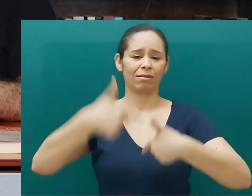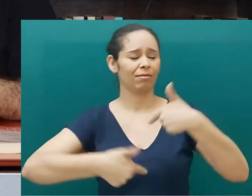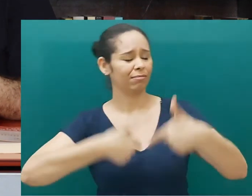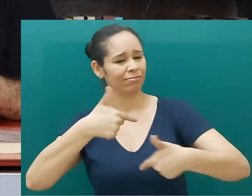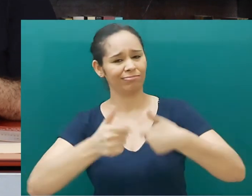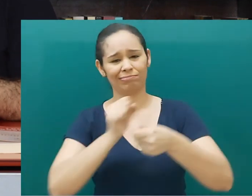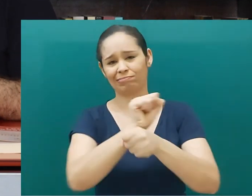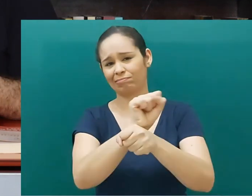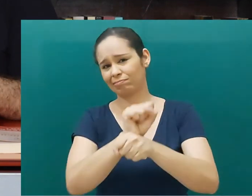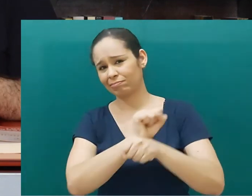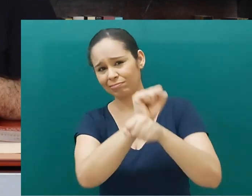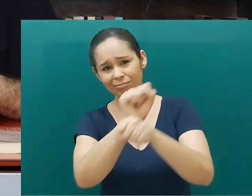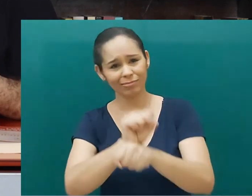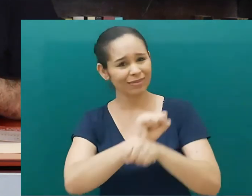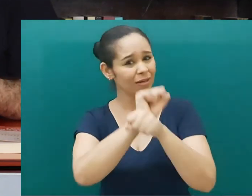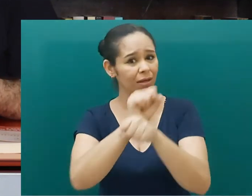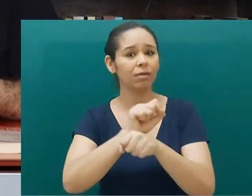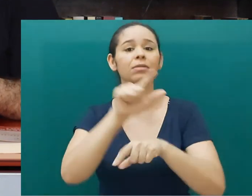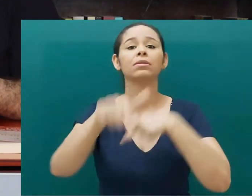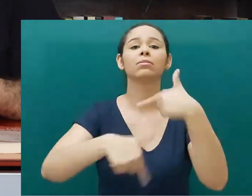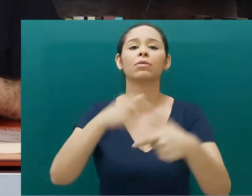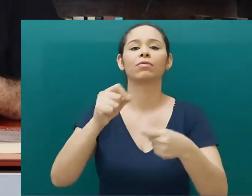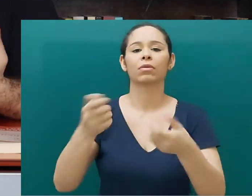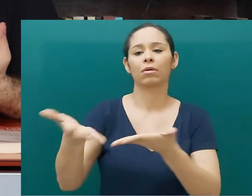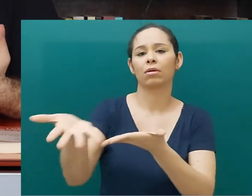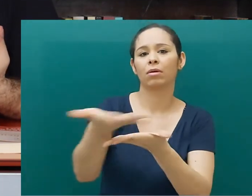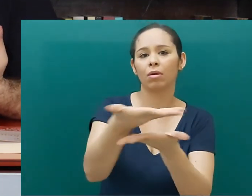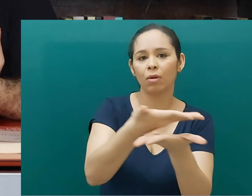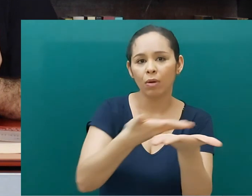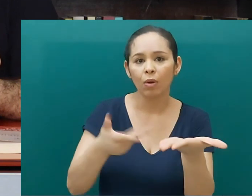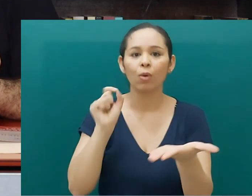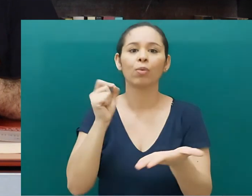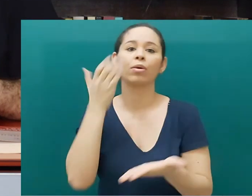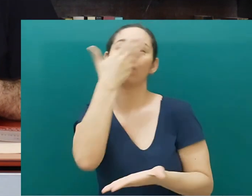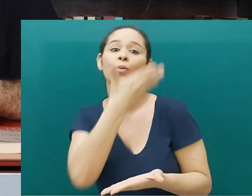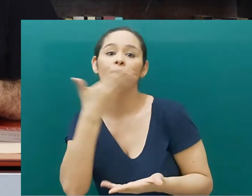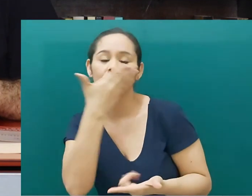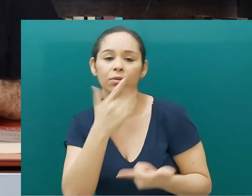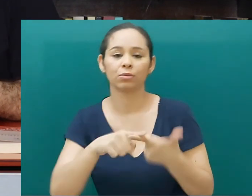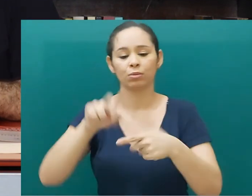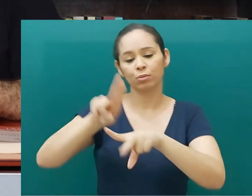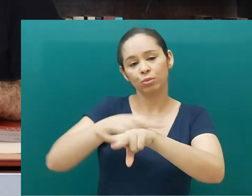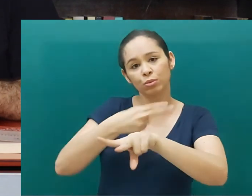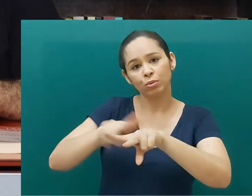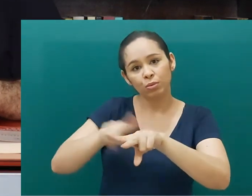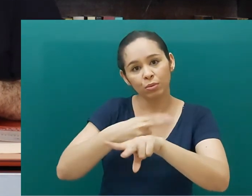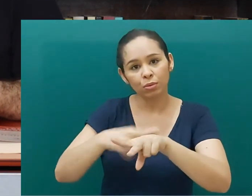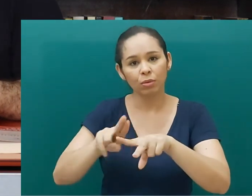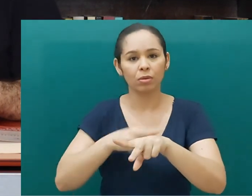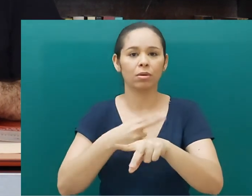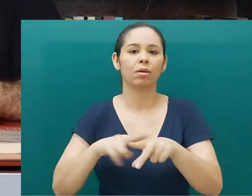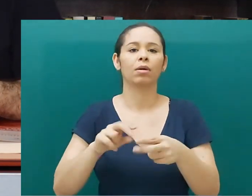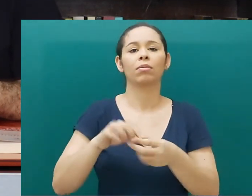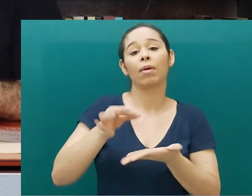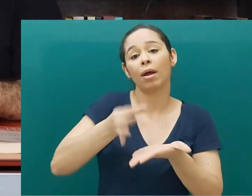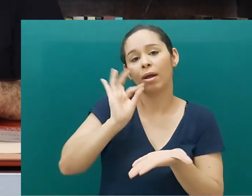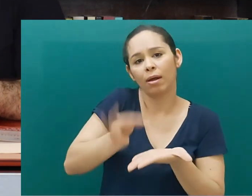trabalhavam dentro do que a gente chama de cultivo dos produtos coloniais, o açúcar, o chocolate, o café e os